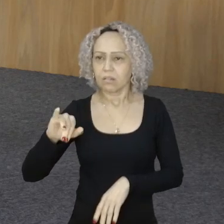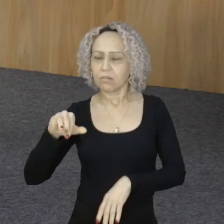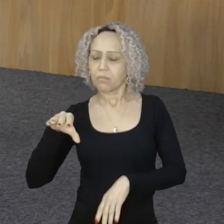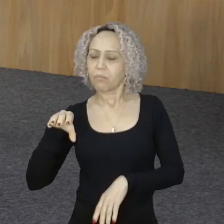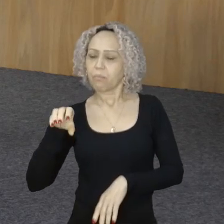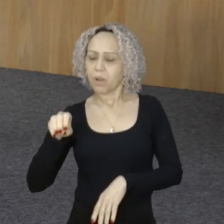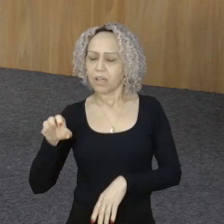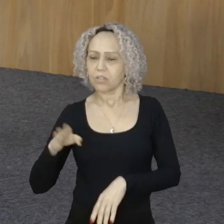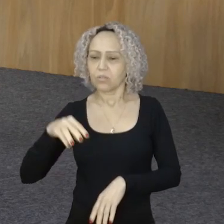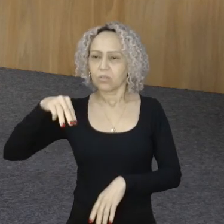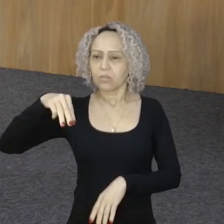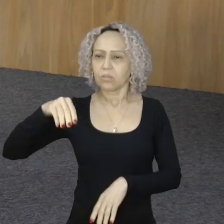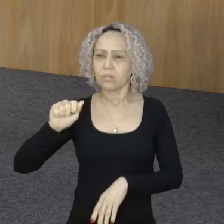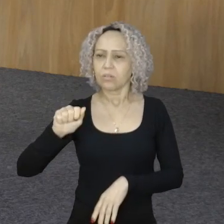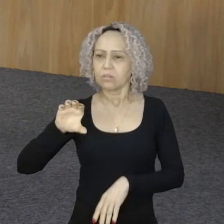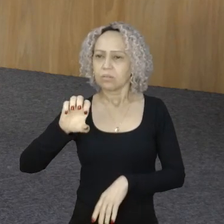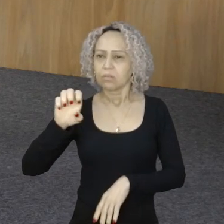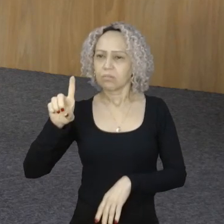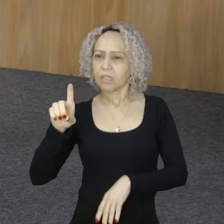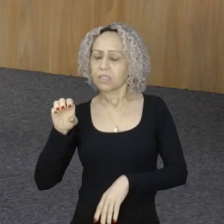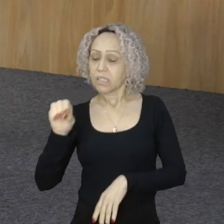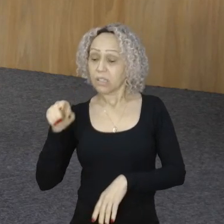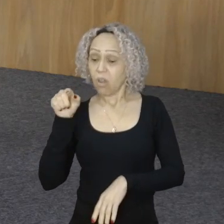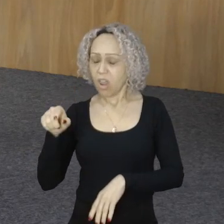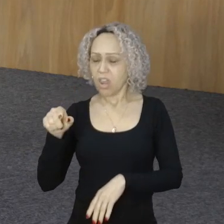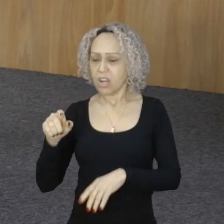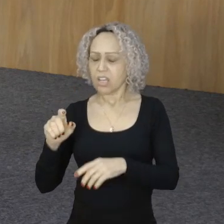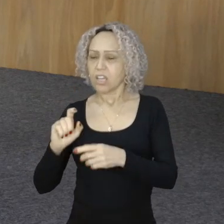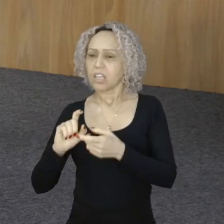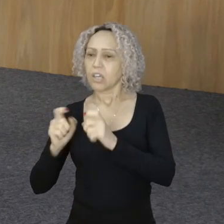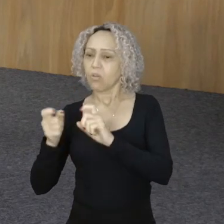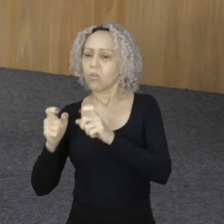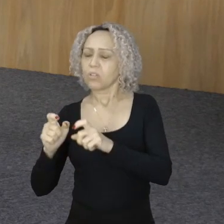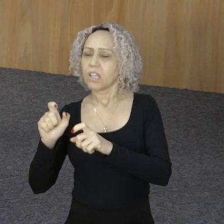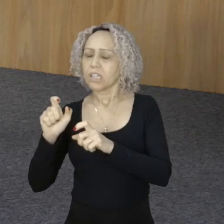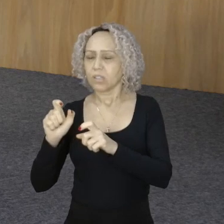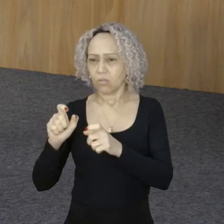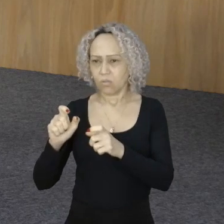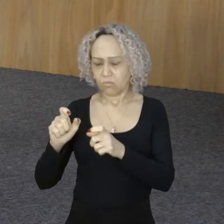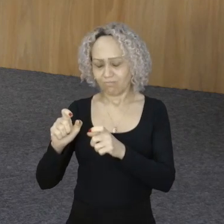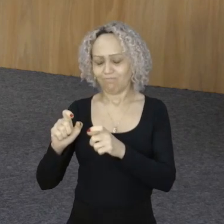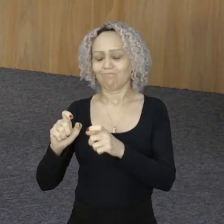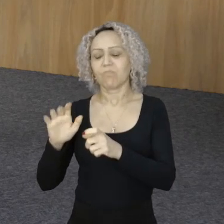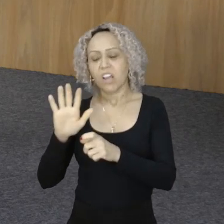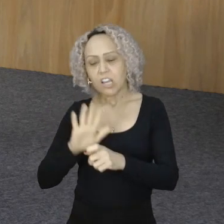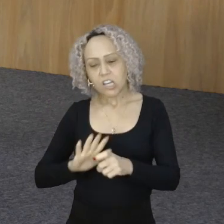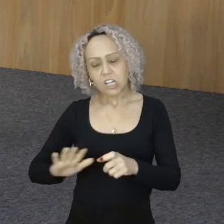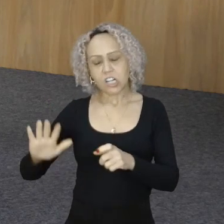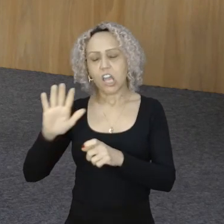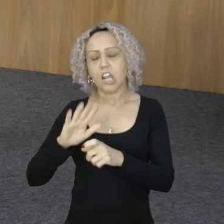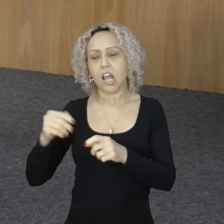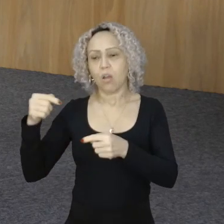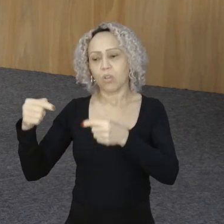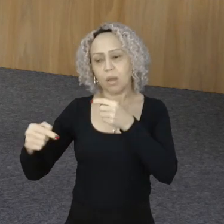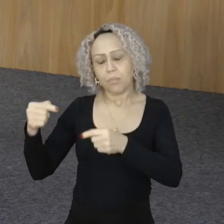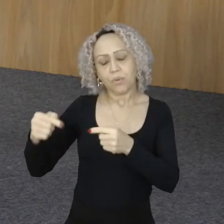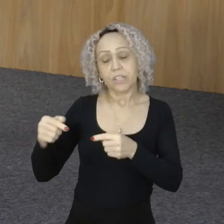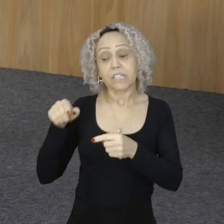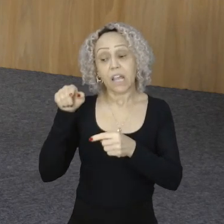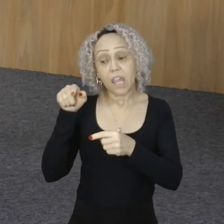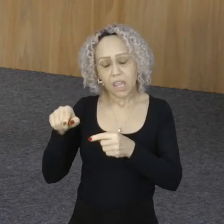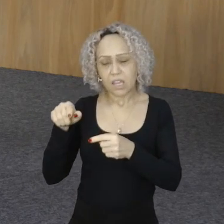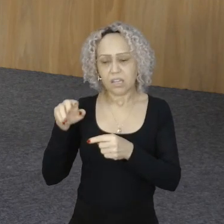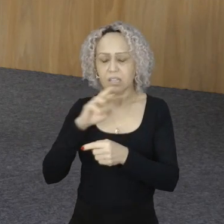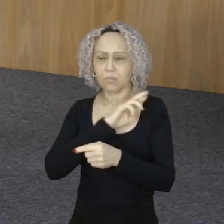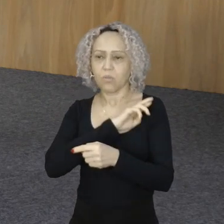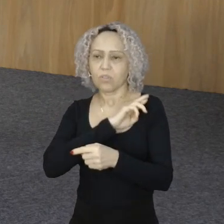caso, onde passa todo o mecanismo por onde passa todo o mecanismo de participação social no governo. Um grande